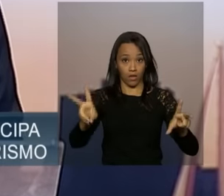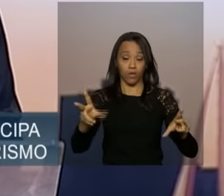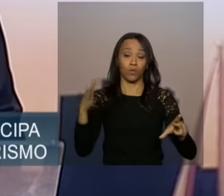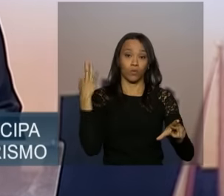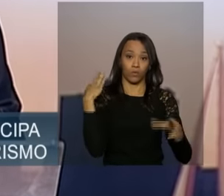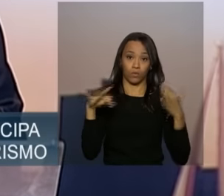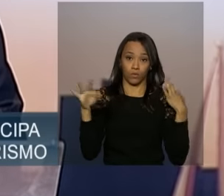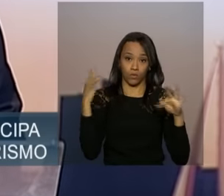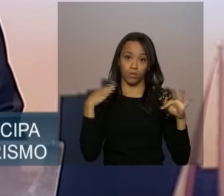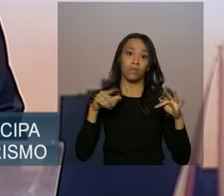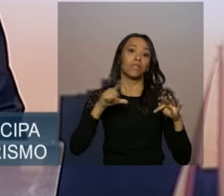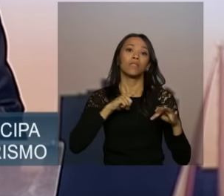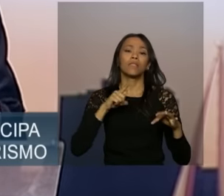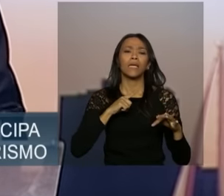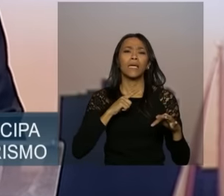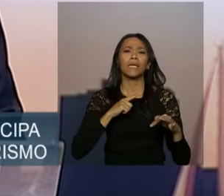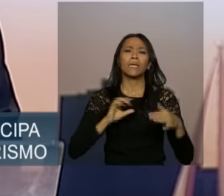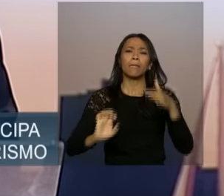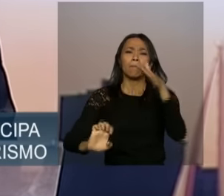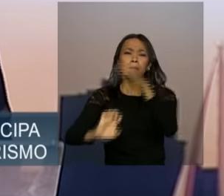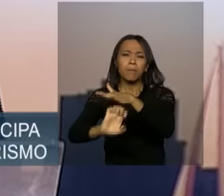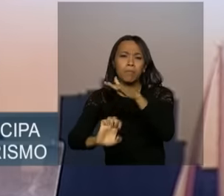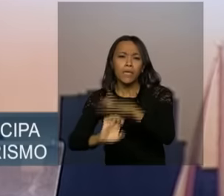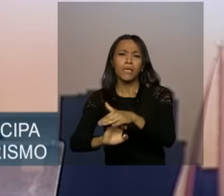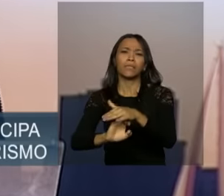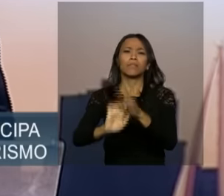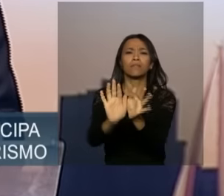imensa de micro, pequenos